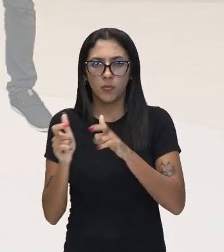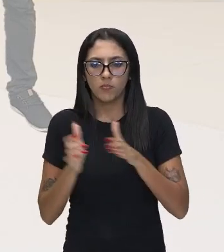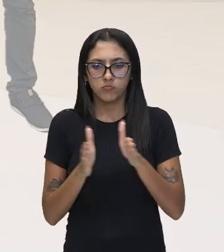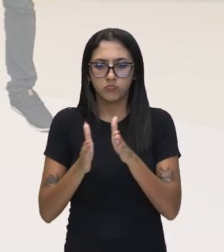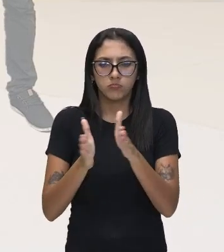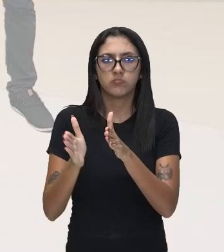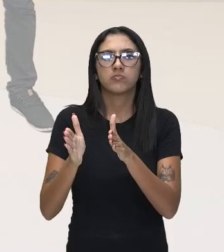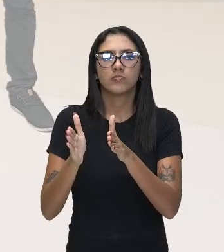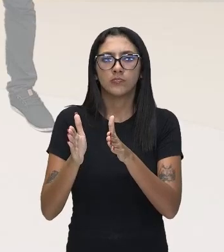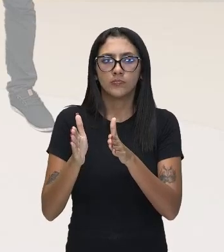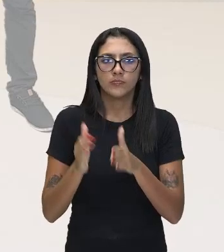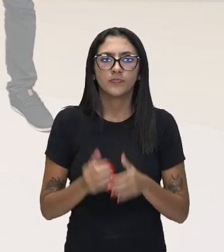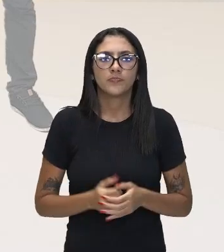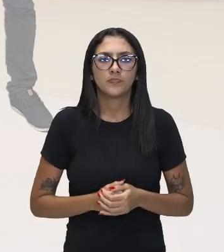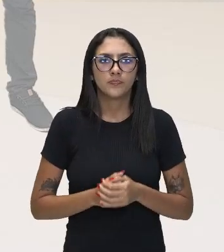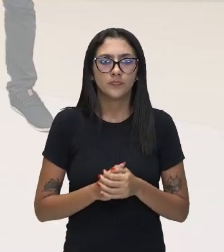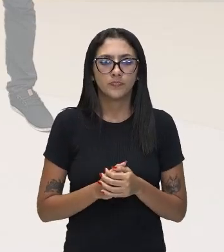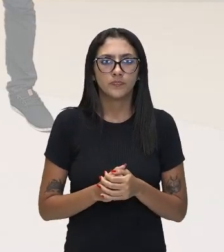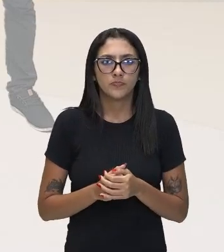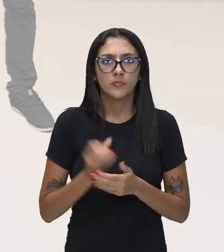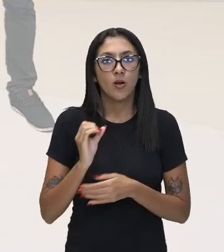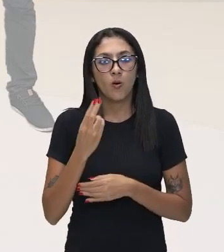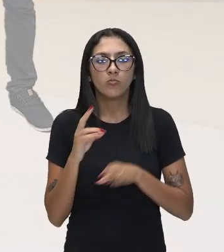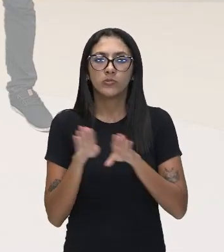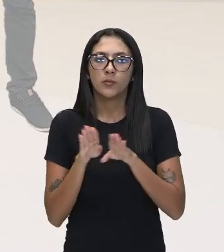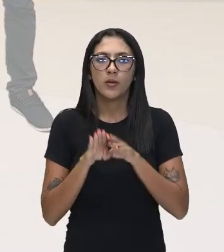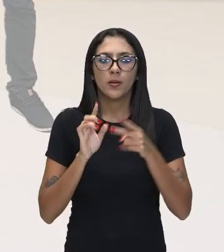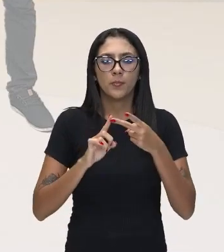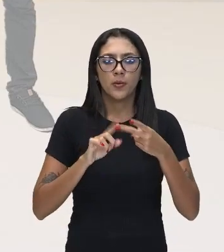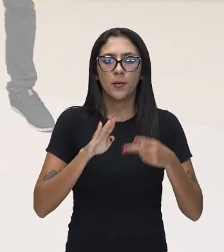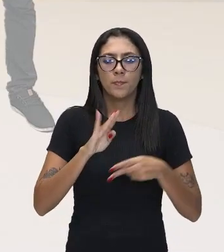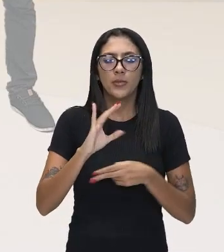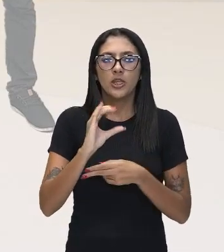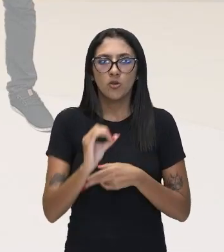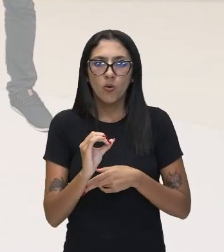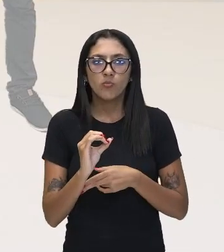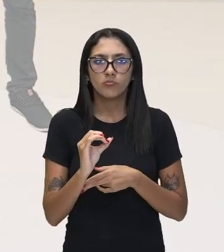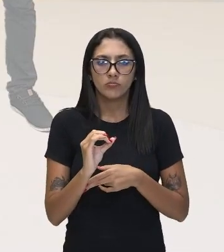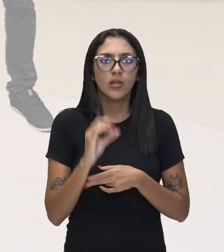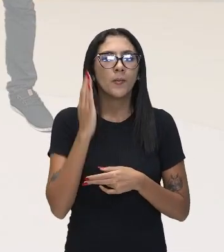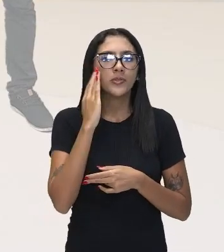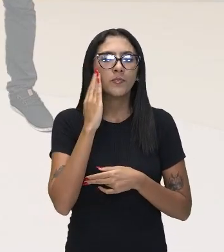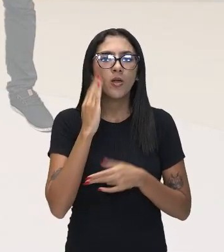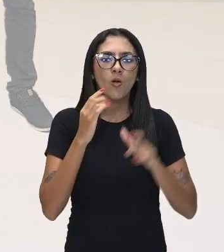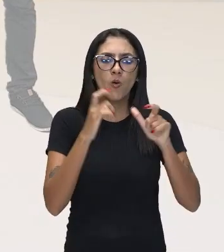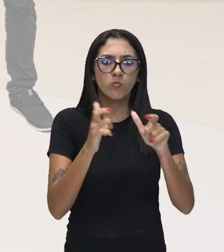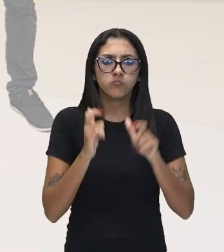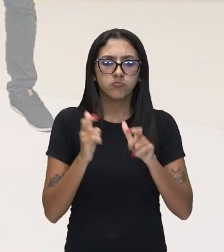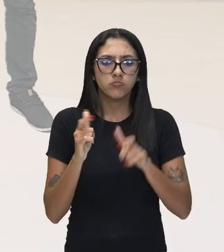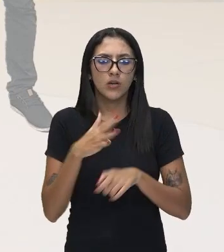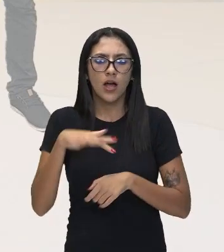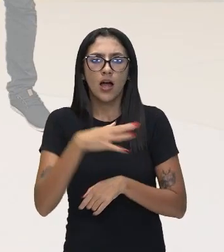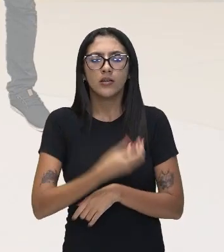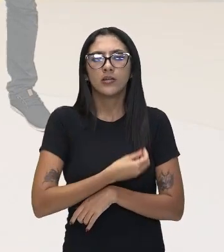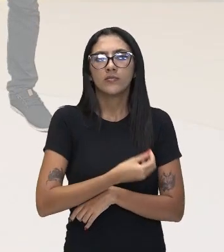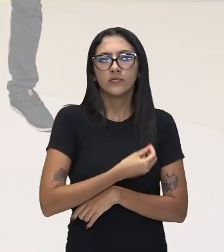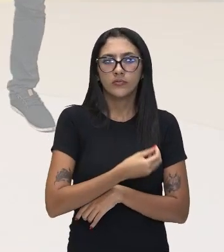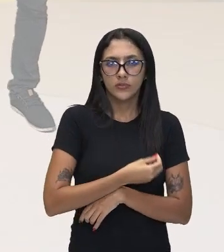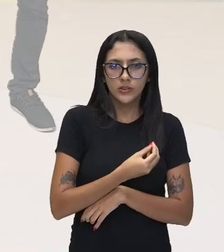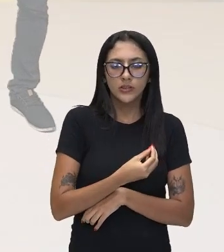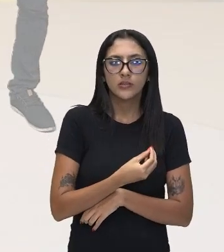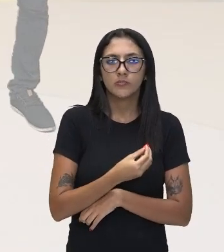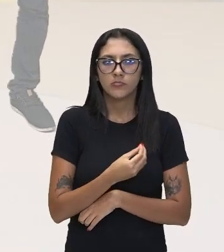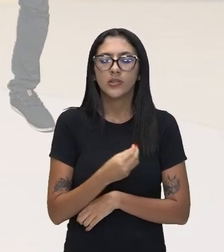tiver o critério, adotar o critério biogeográfico, que é o do bioma, o da floresta amazônica, perdão, a gente vai ter uma